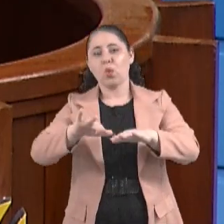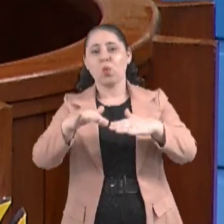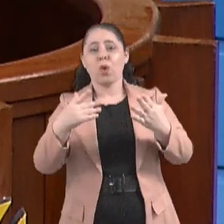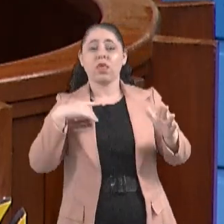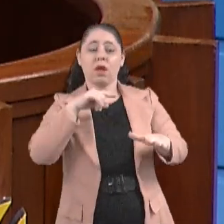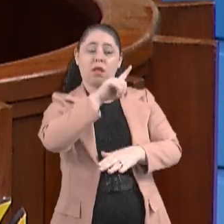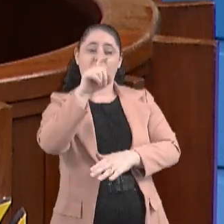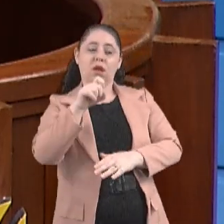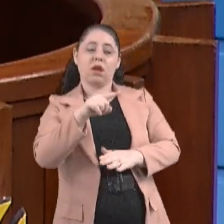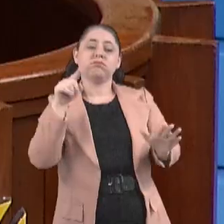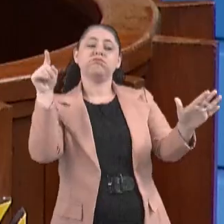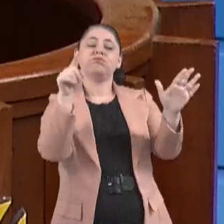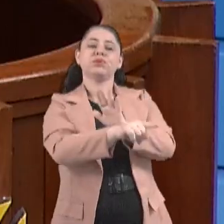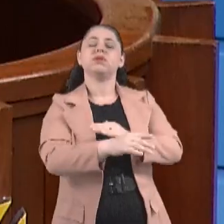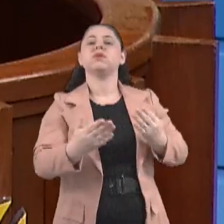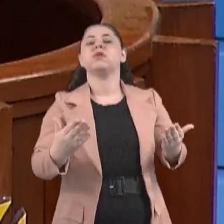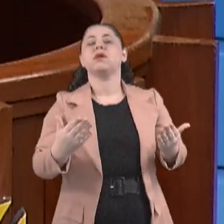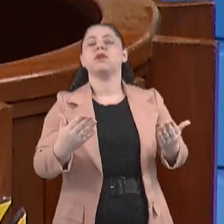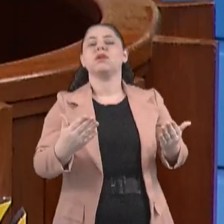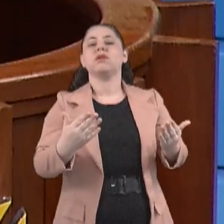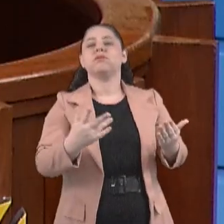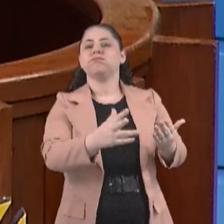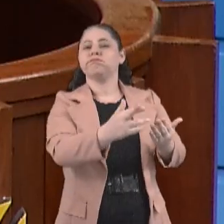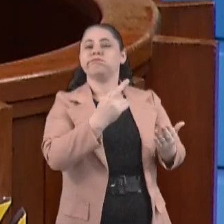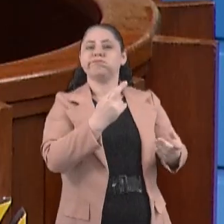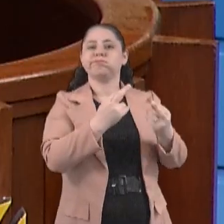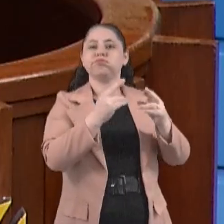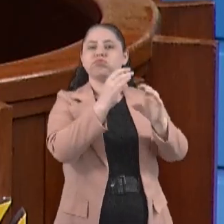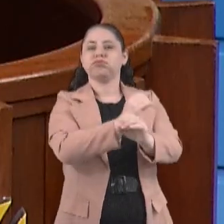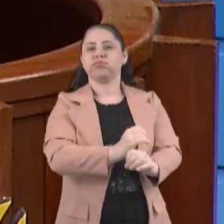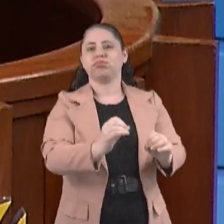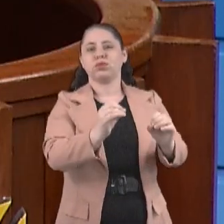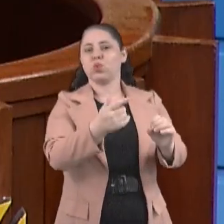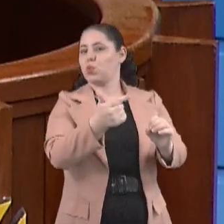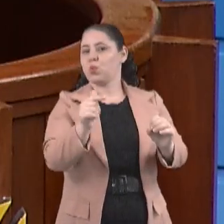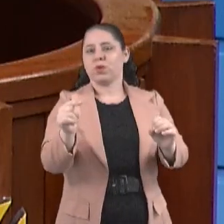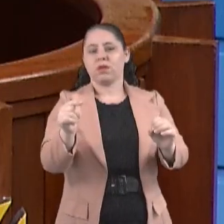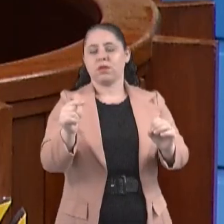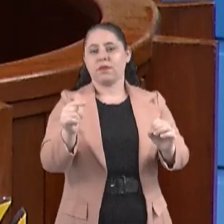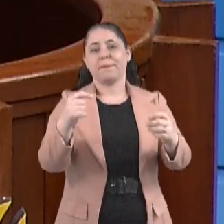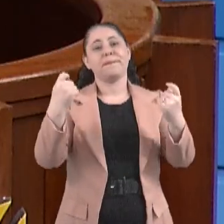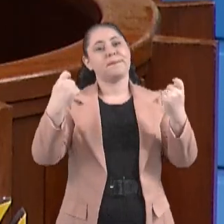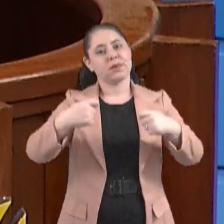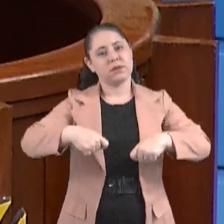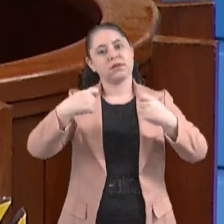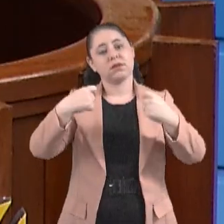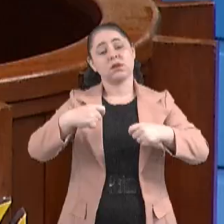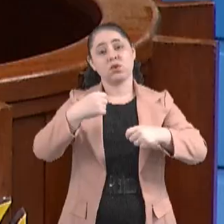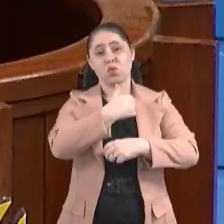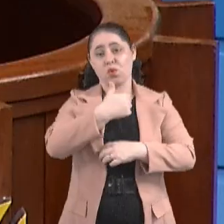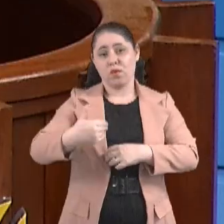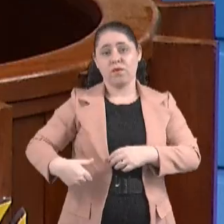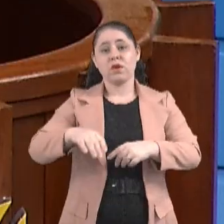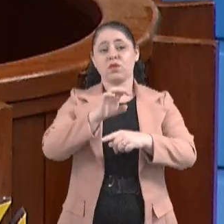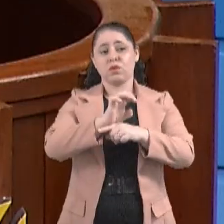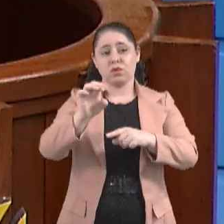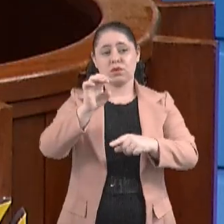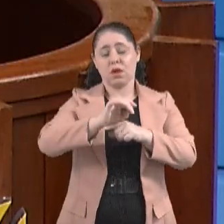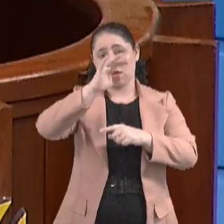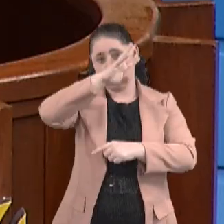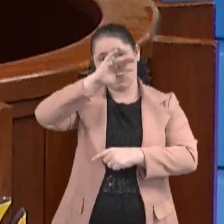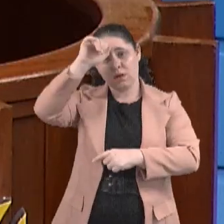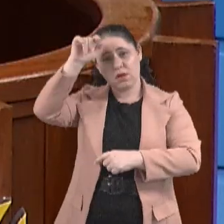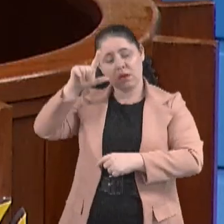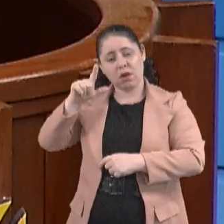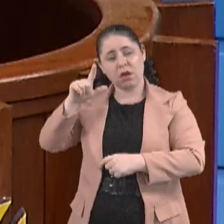gente questiona, a gente também não tem as respostas. Então, é necessário que o governo do Estado do Mato Grosso do